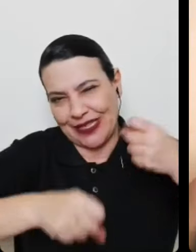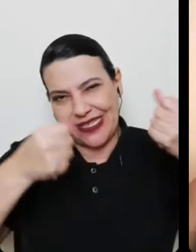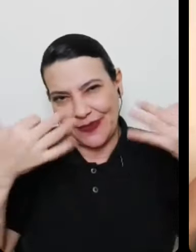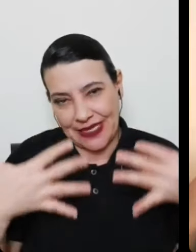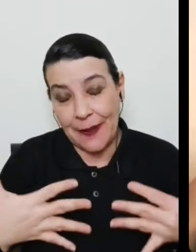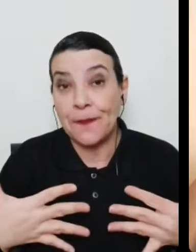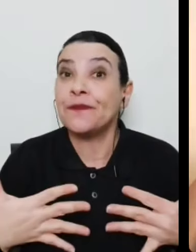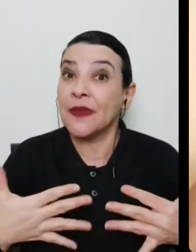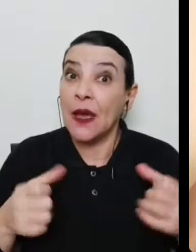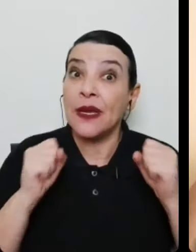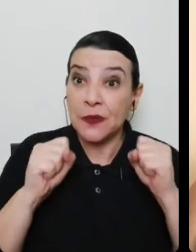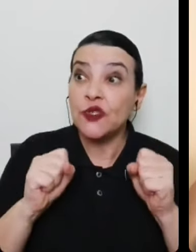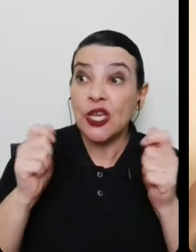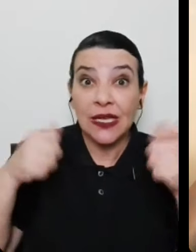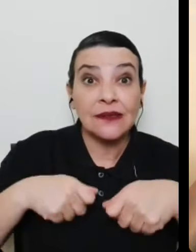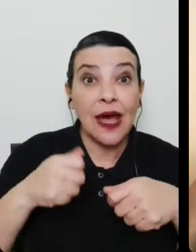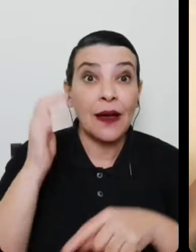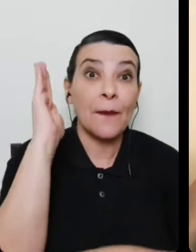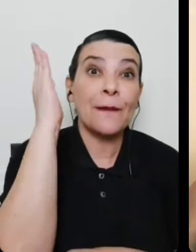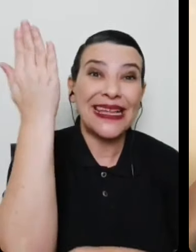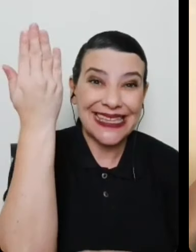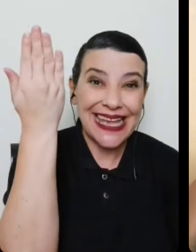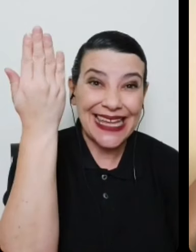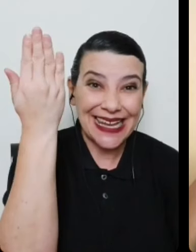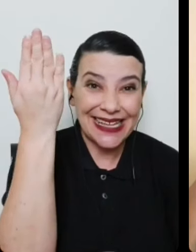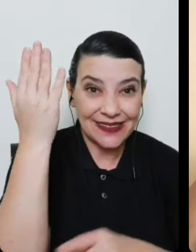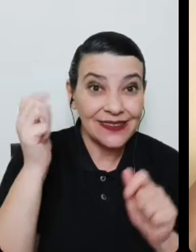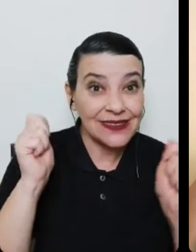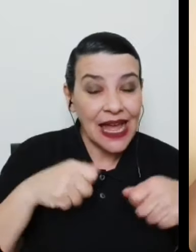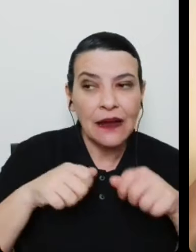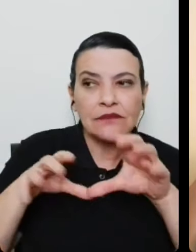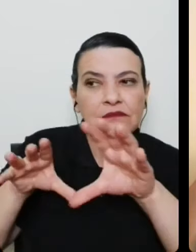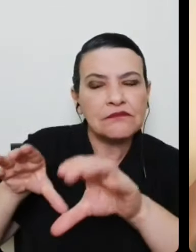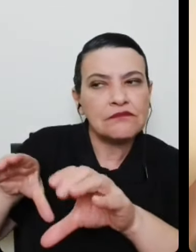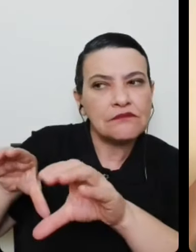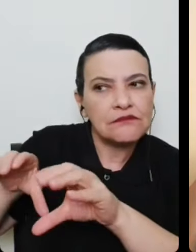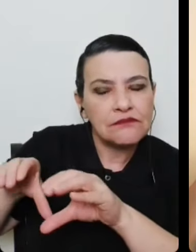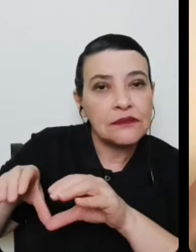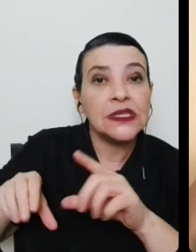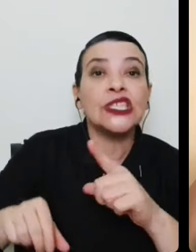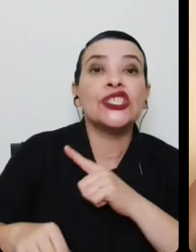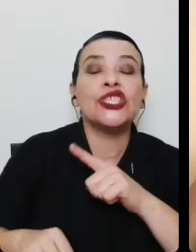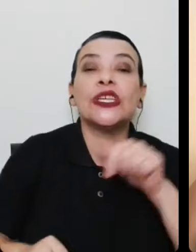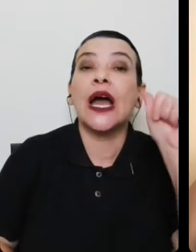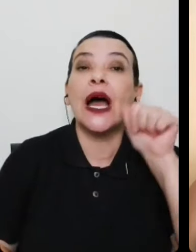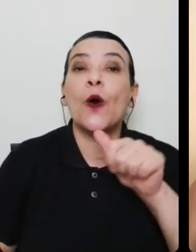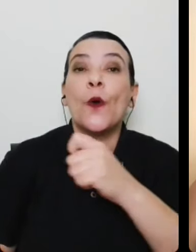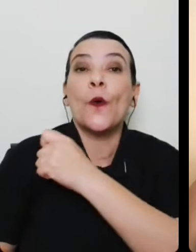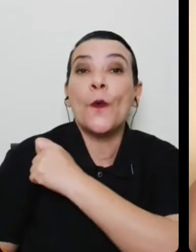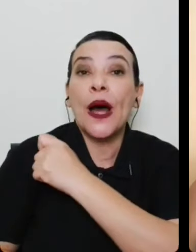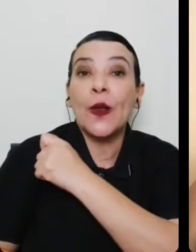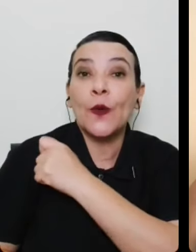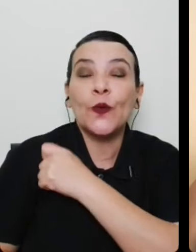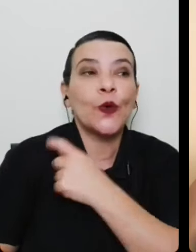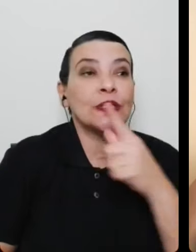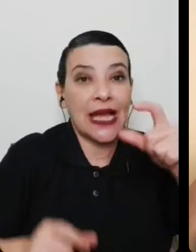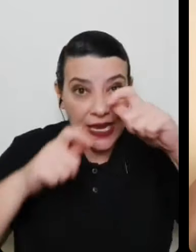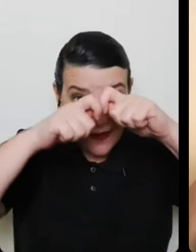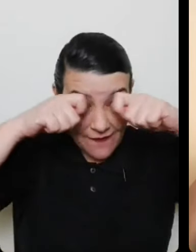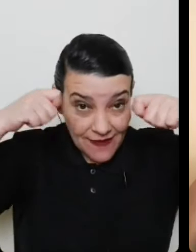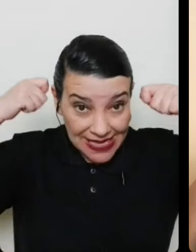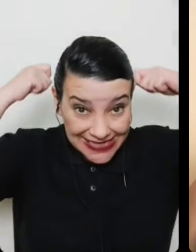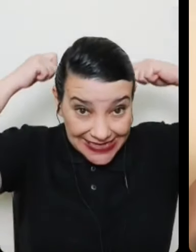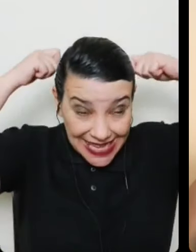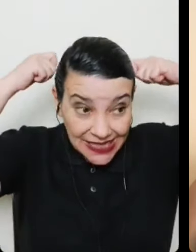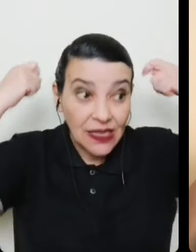o fato é que se podia tocar no tronco. E nós tínhamos na turma uma aluna que estava vendada e